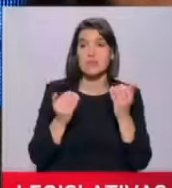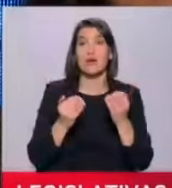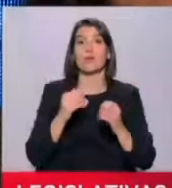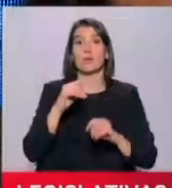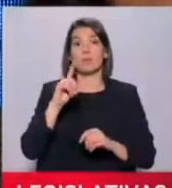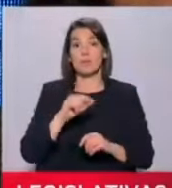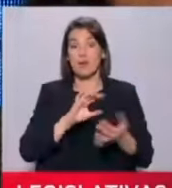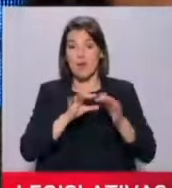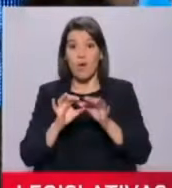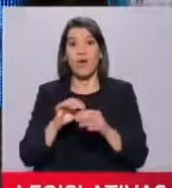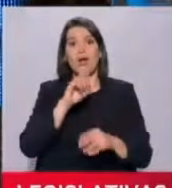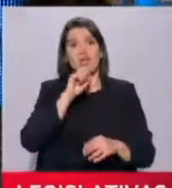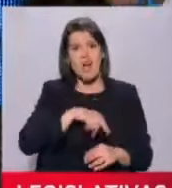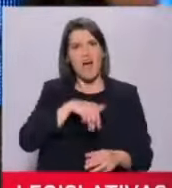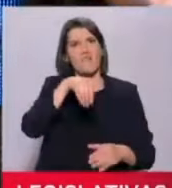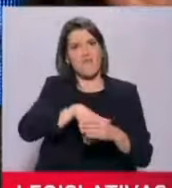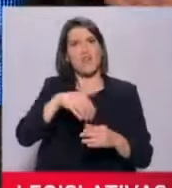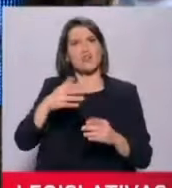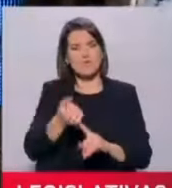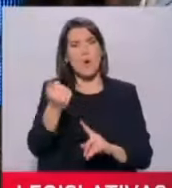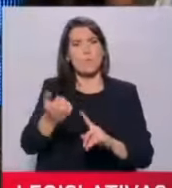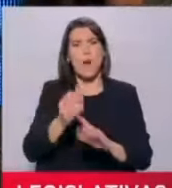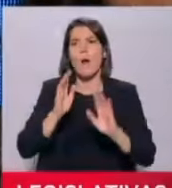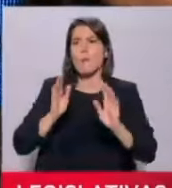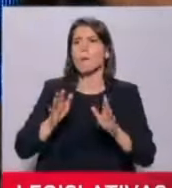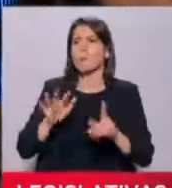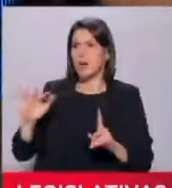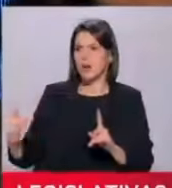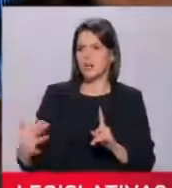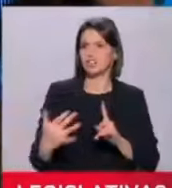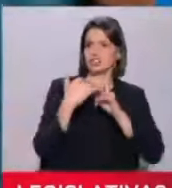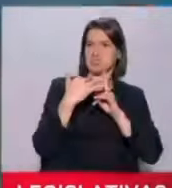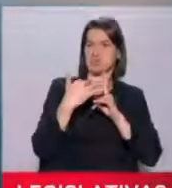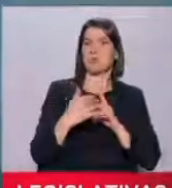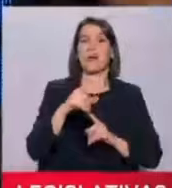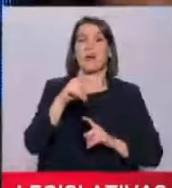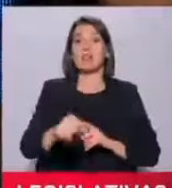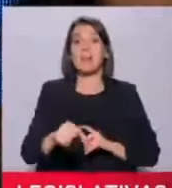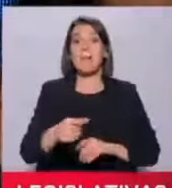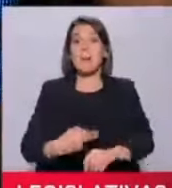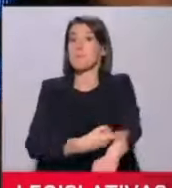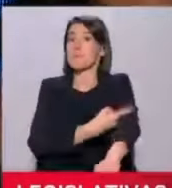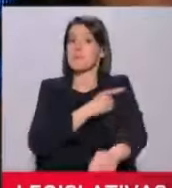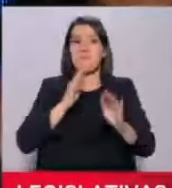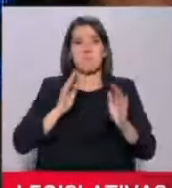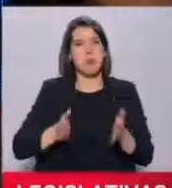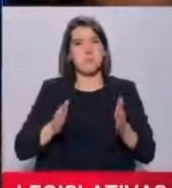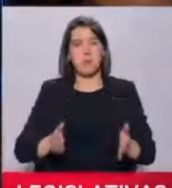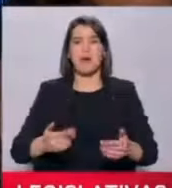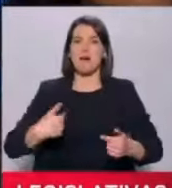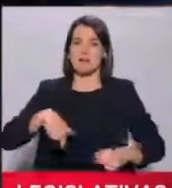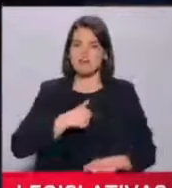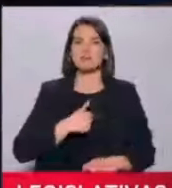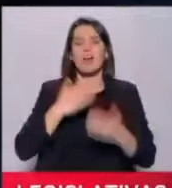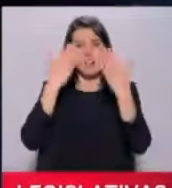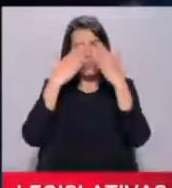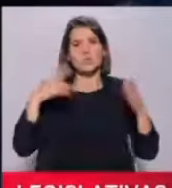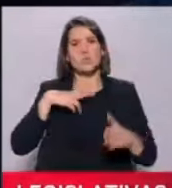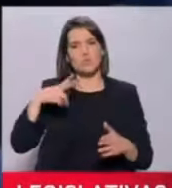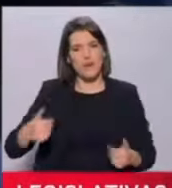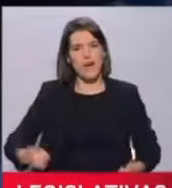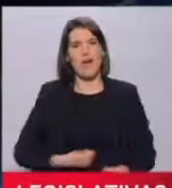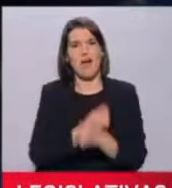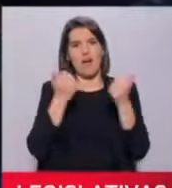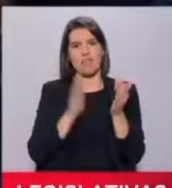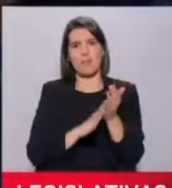é possível ganhar fotos sem ser populista sem ser vista e essa é uma vitória da democracia em Portugal